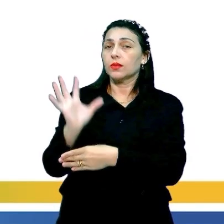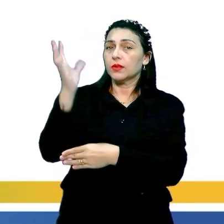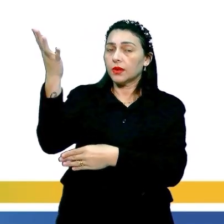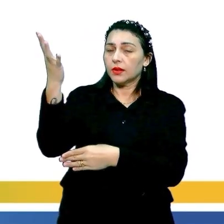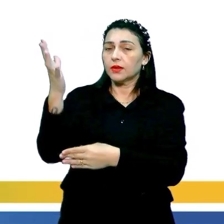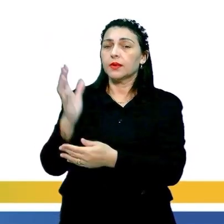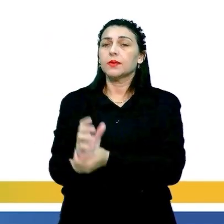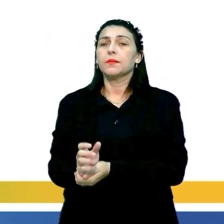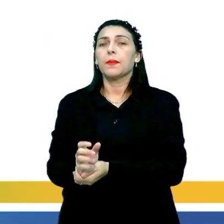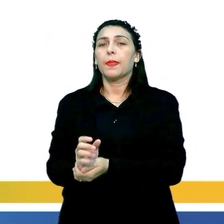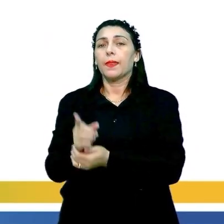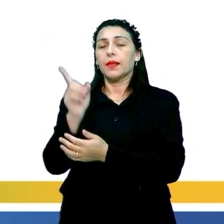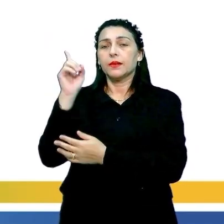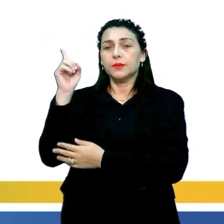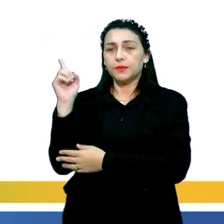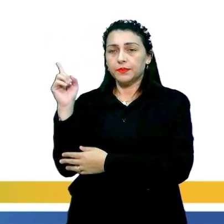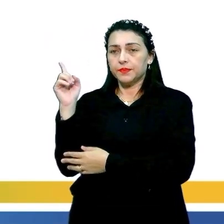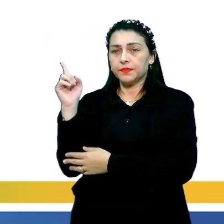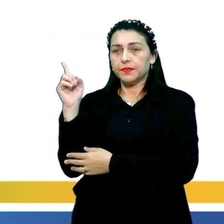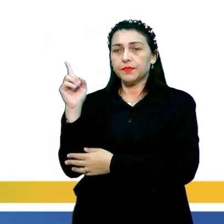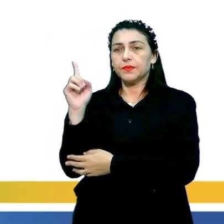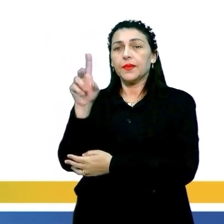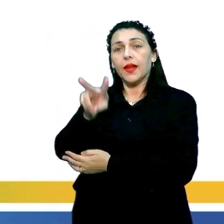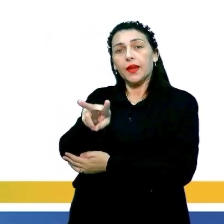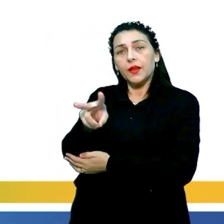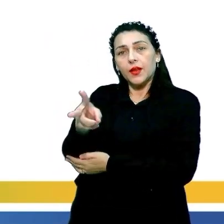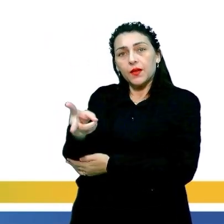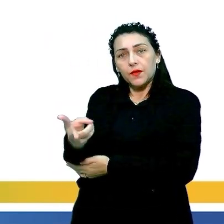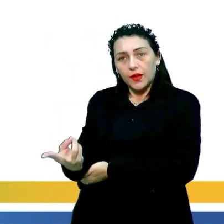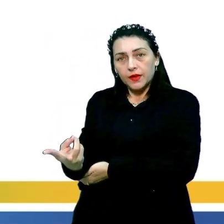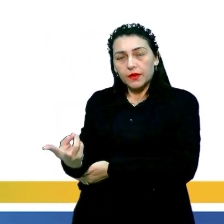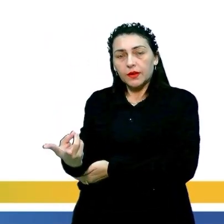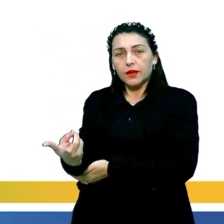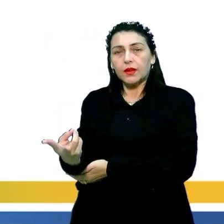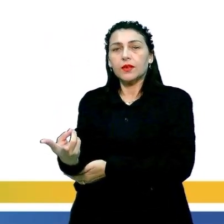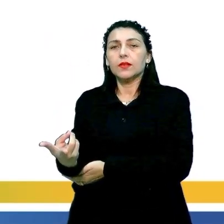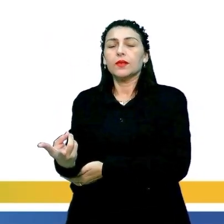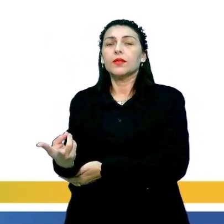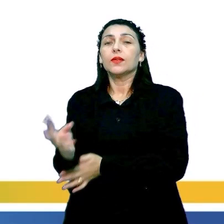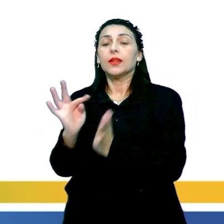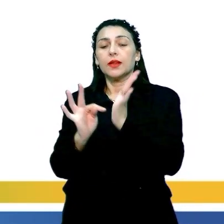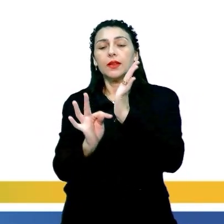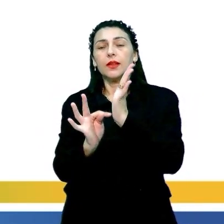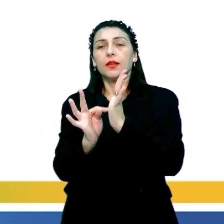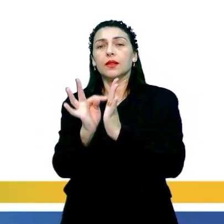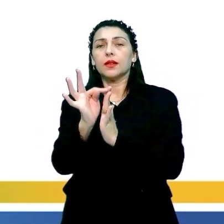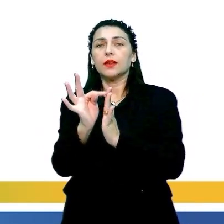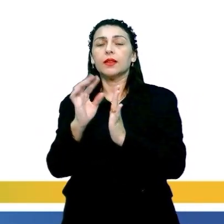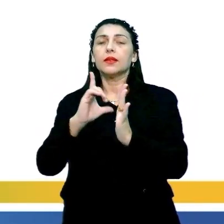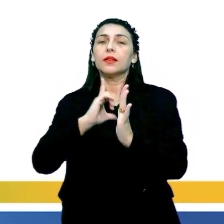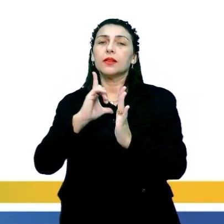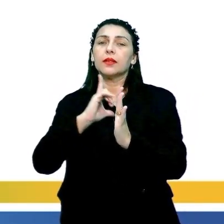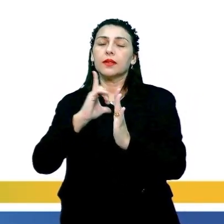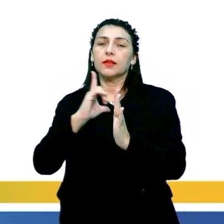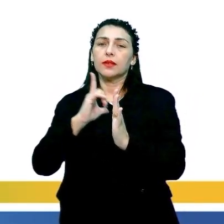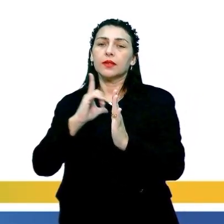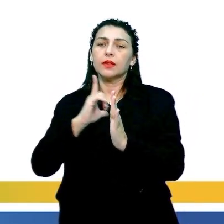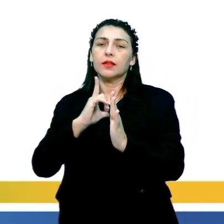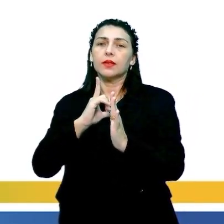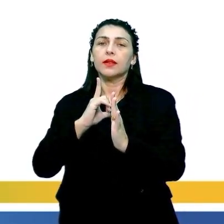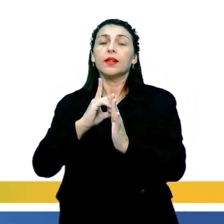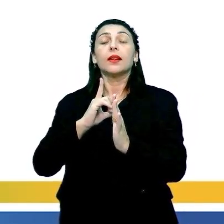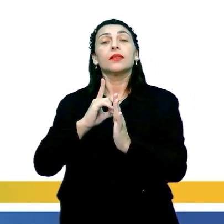aconteça. Olha aí, nesse sentido, como o próprio nome já diz, inversão térmica. Há uma inversão